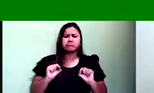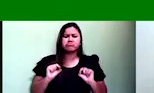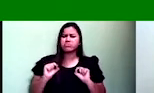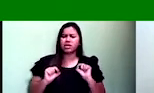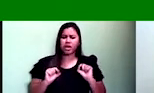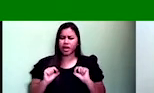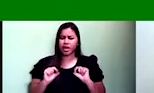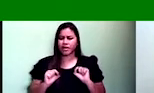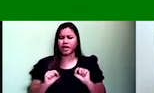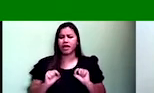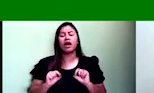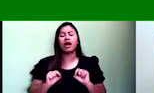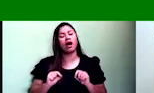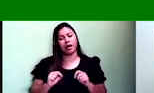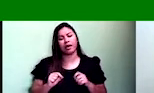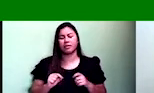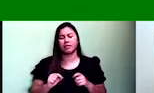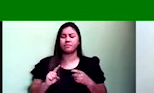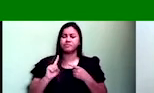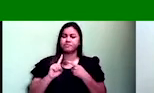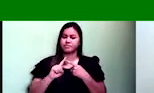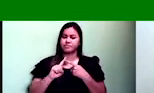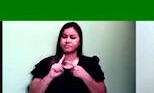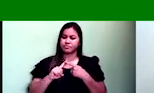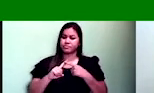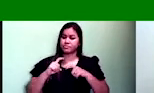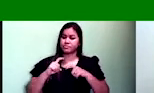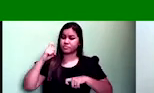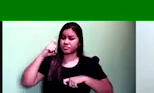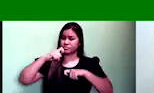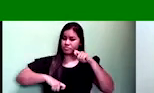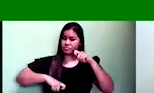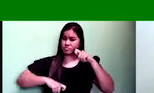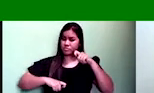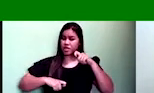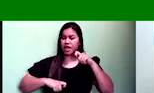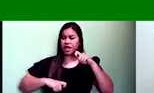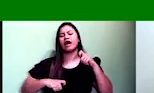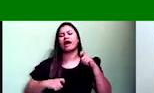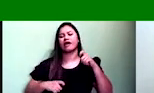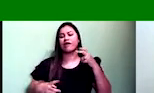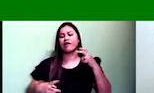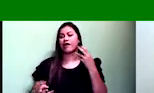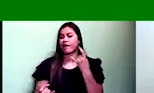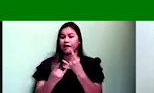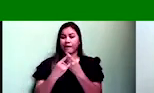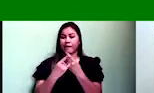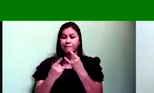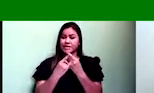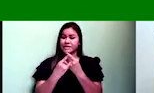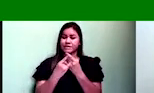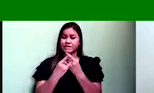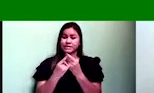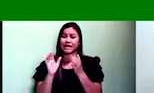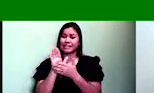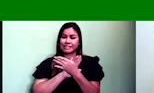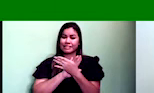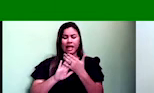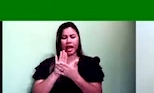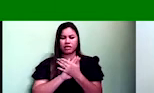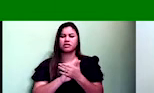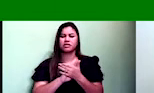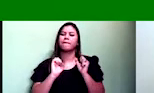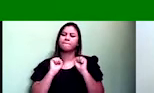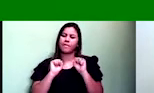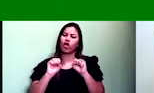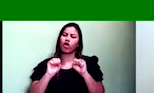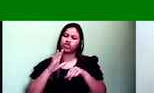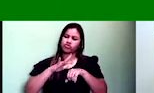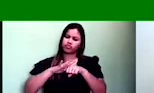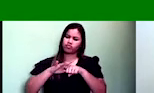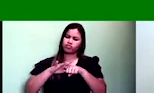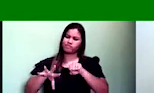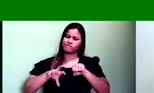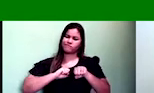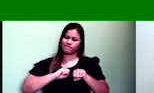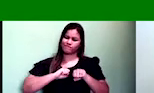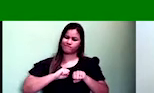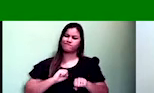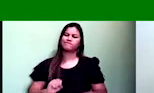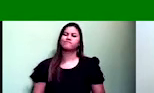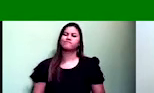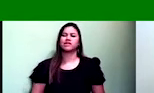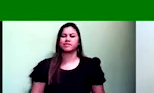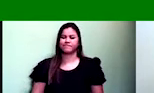tem relações sexuais sem a camisinha. Se você não tem essa proteção, você pode pegar uma